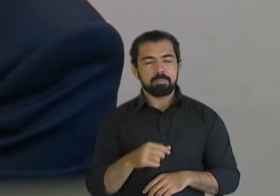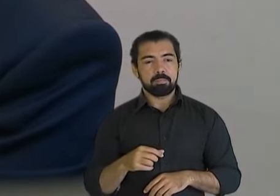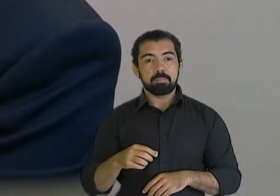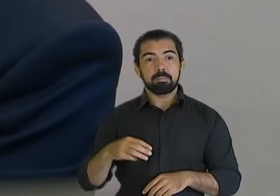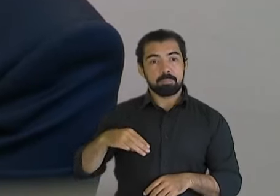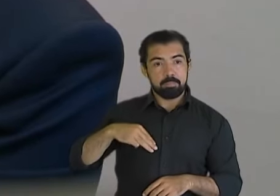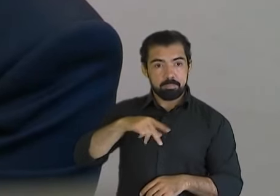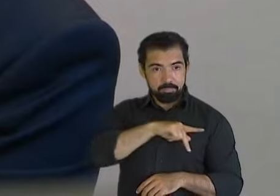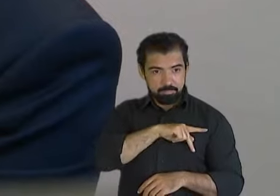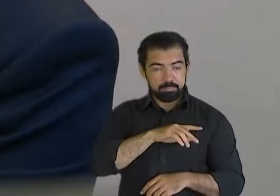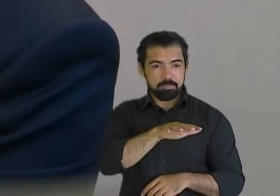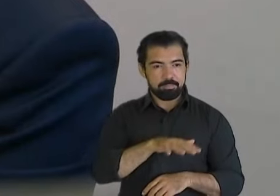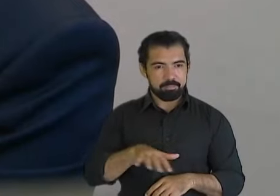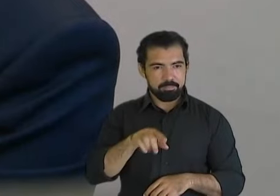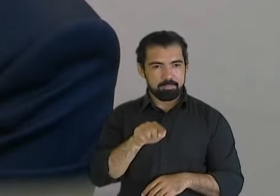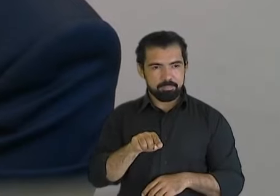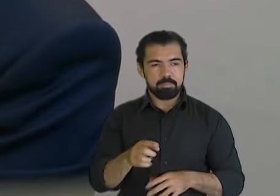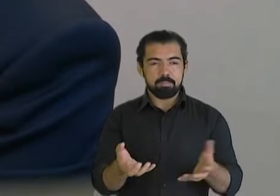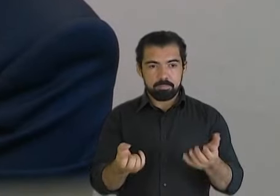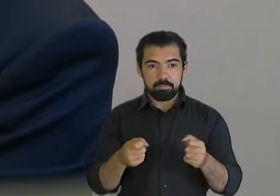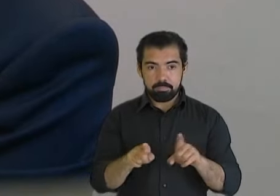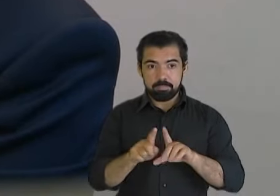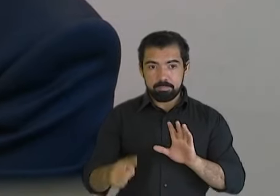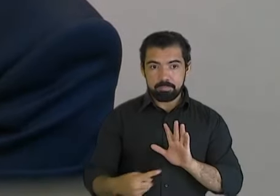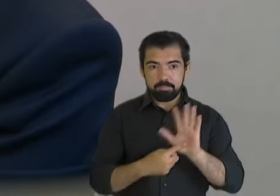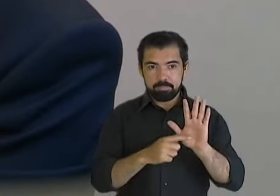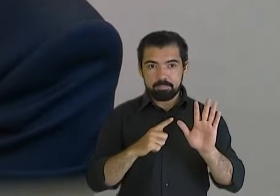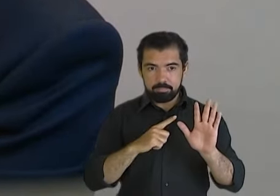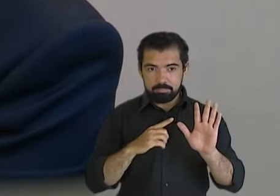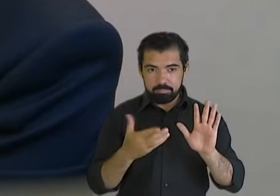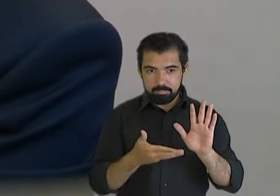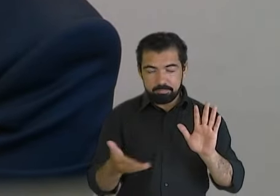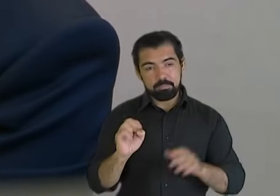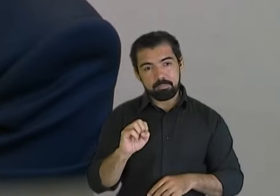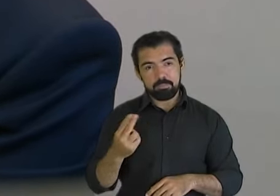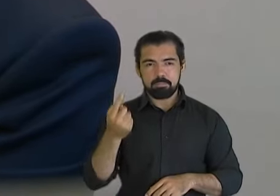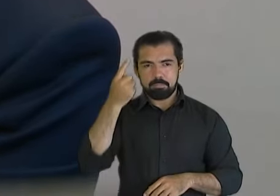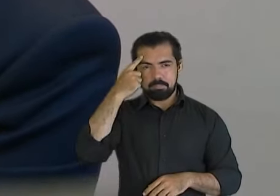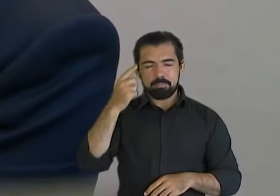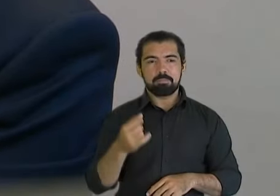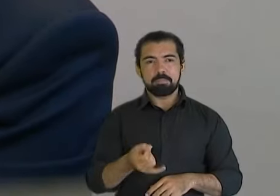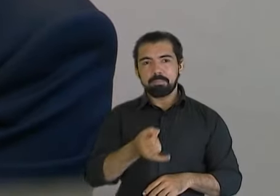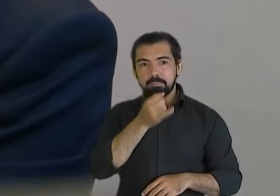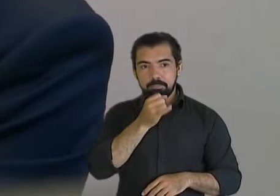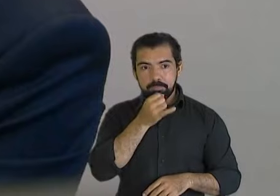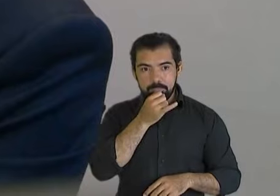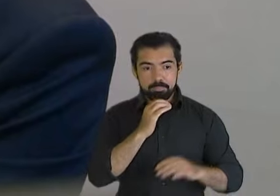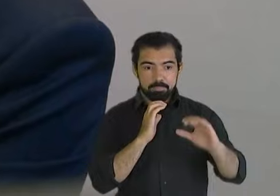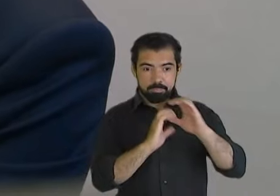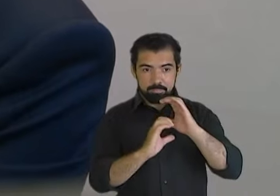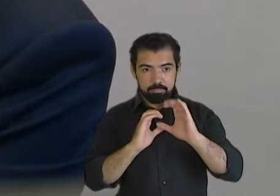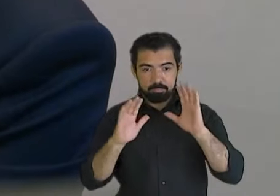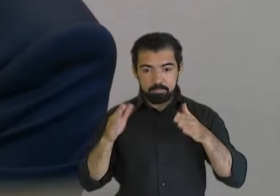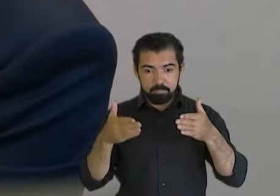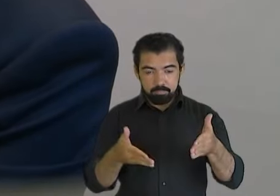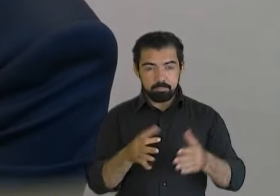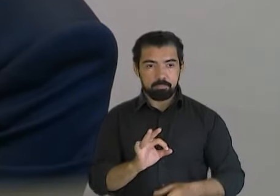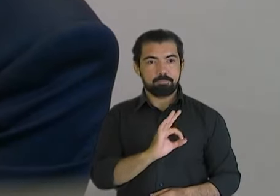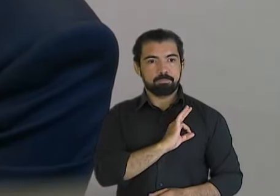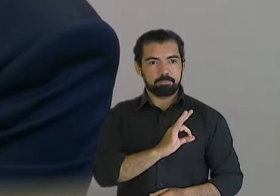Público, que recebem também essas denúncias, né? A gente pode pensar também nos canais voltados às autoridades